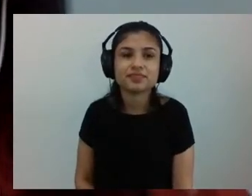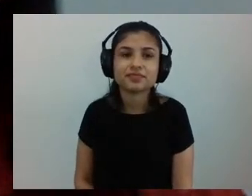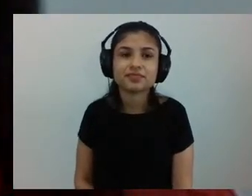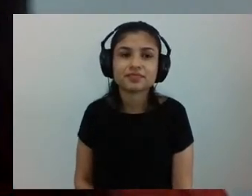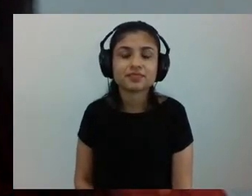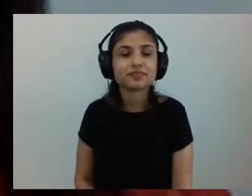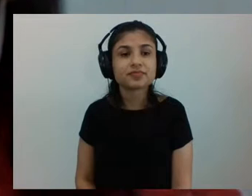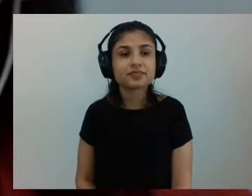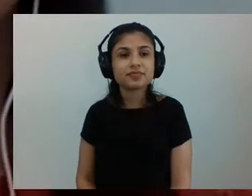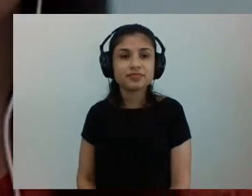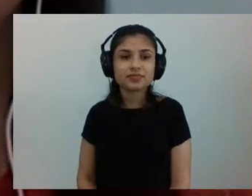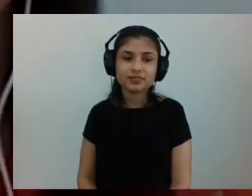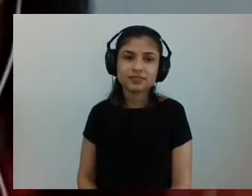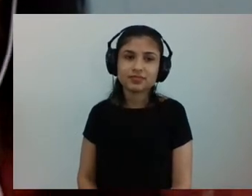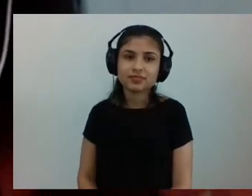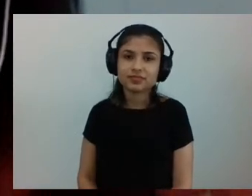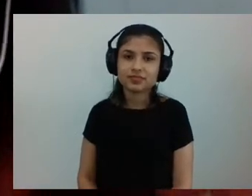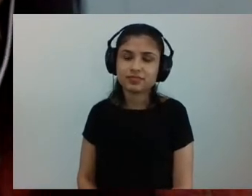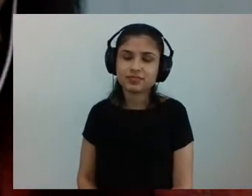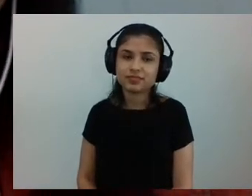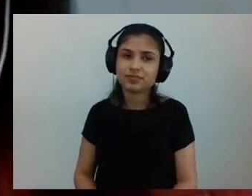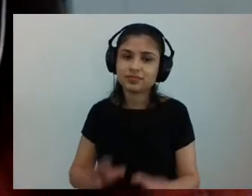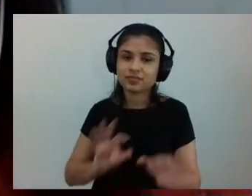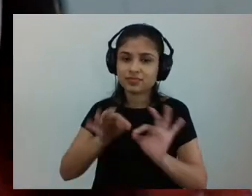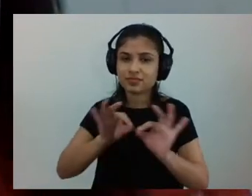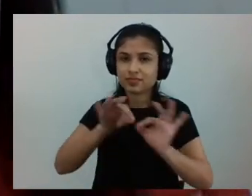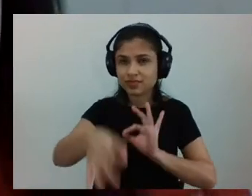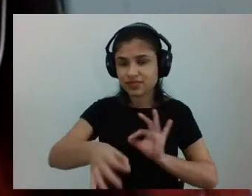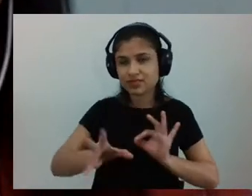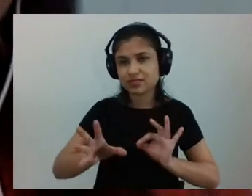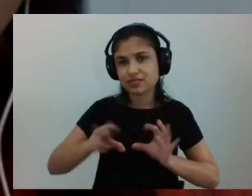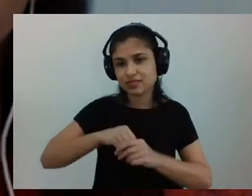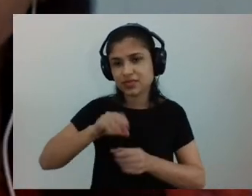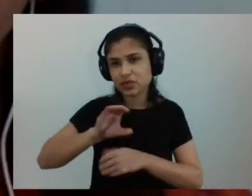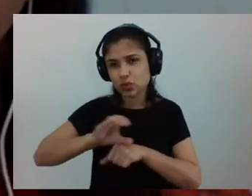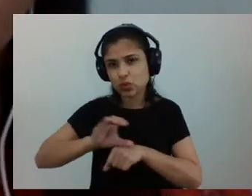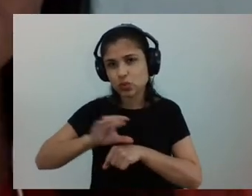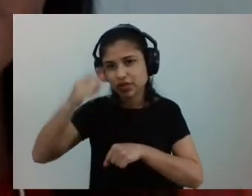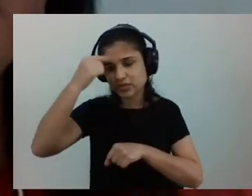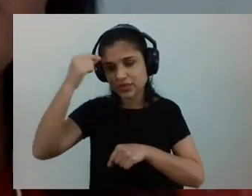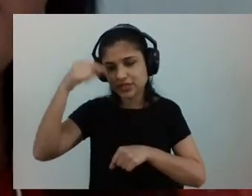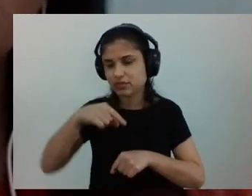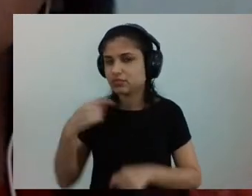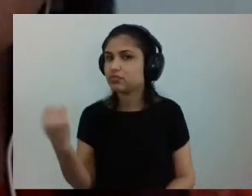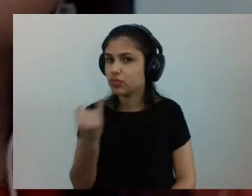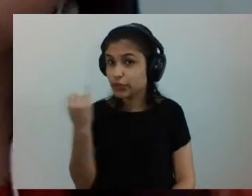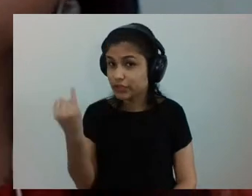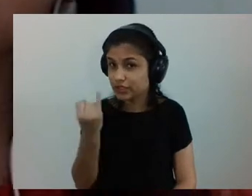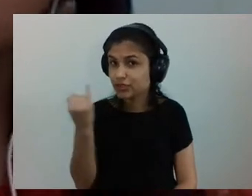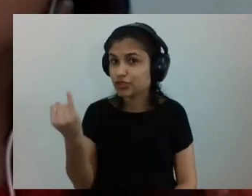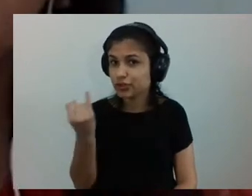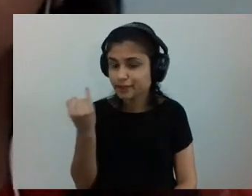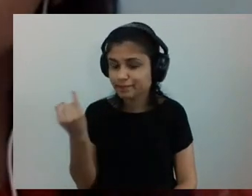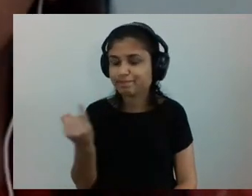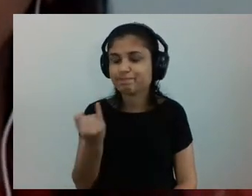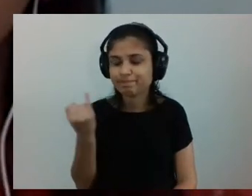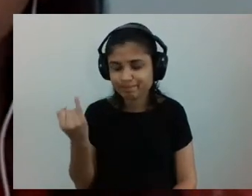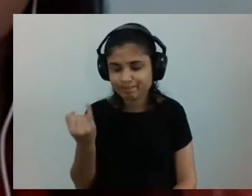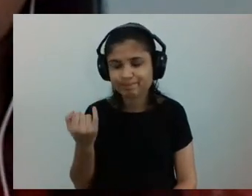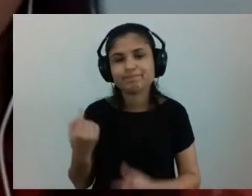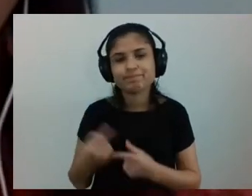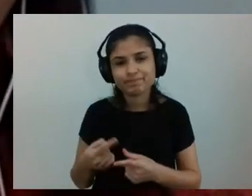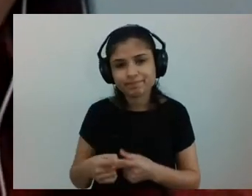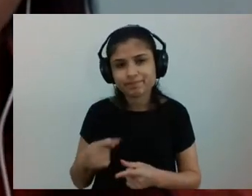A entrada da extensão dentro dos cursos de graduação, ela é extremamente importante, porque nós estamos contribuindo